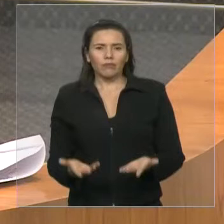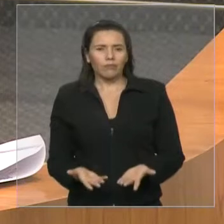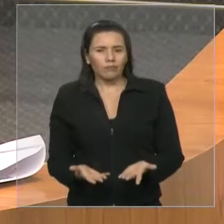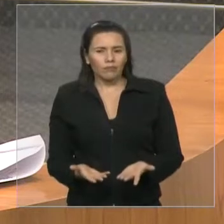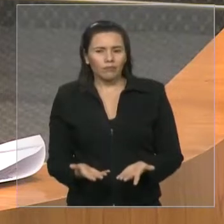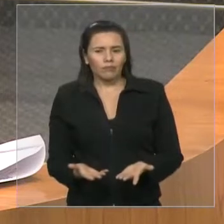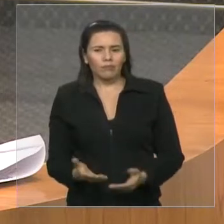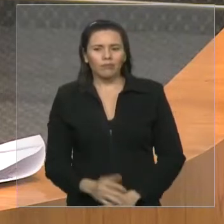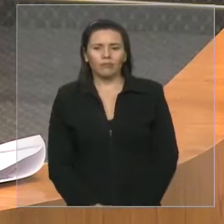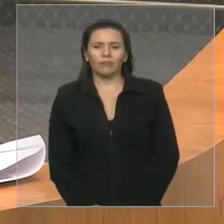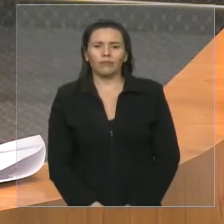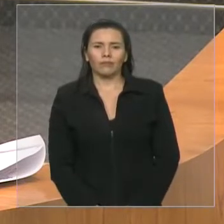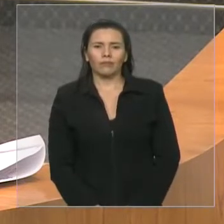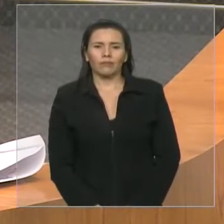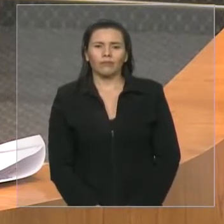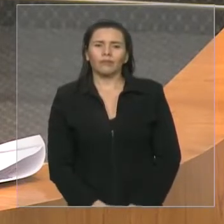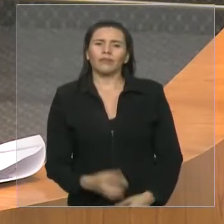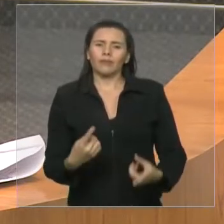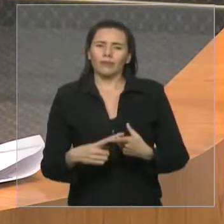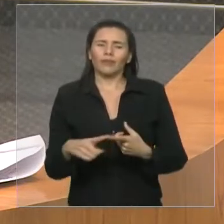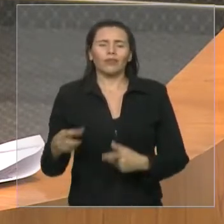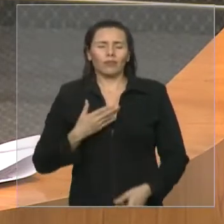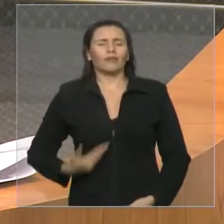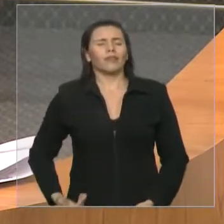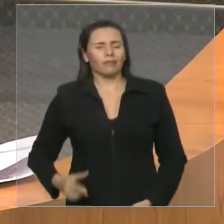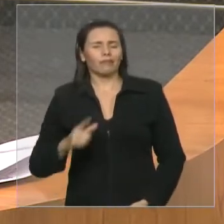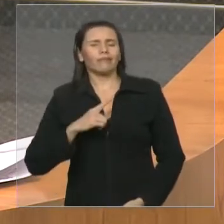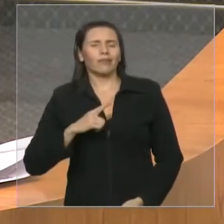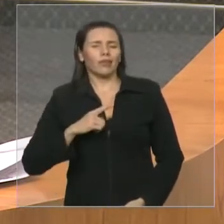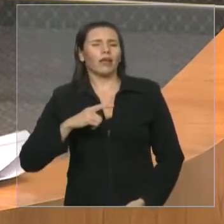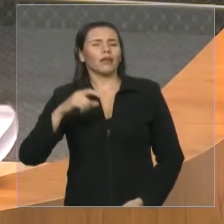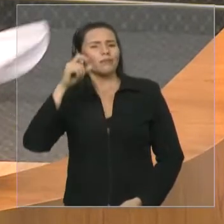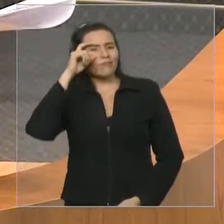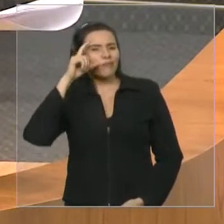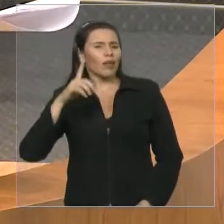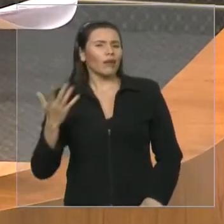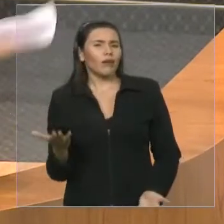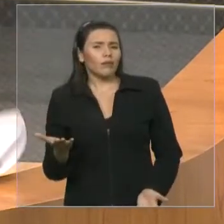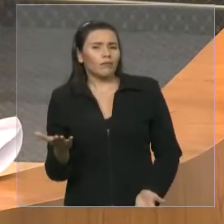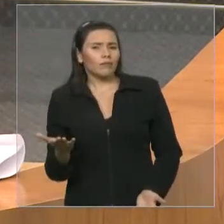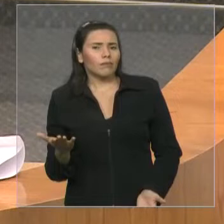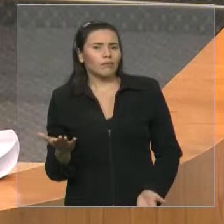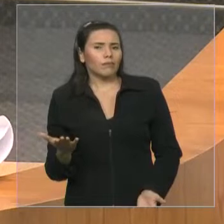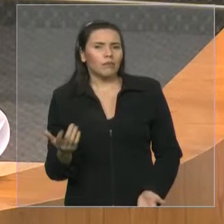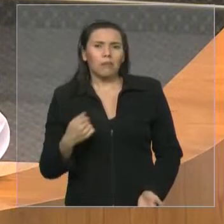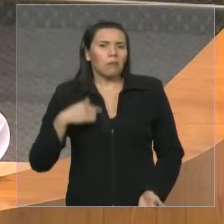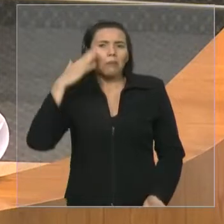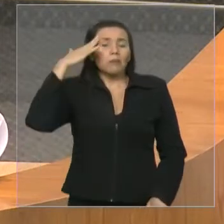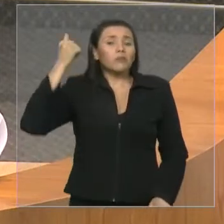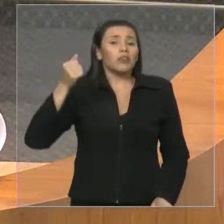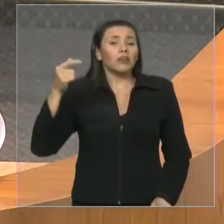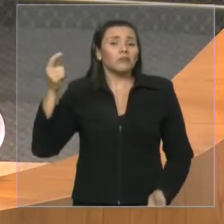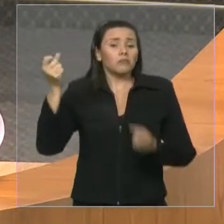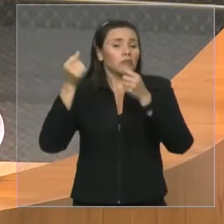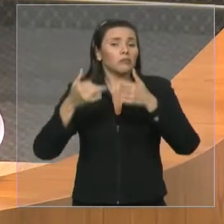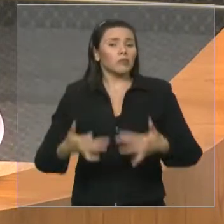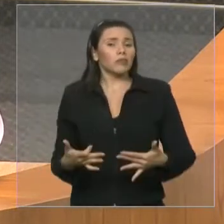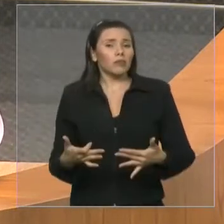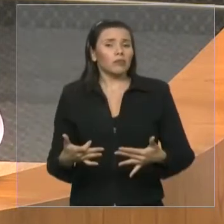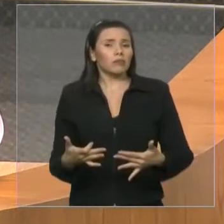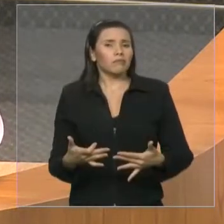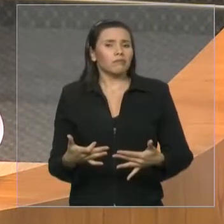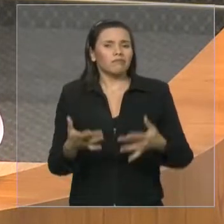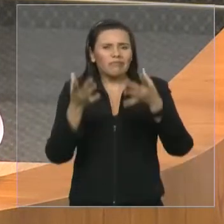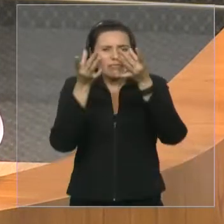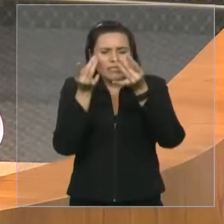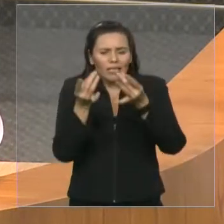depois doar. Eu não sei que interesse tem por trás disso, deputado. Está aqui. Essa casa vai aprovar a indecência.